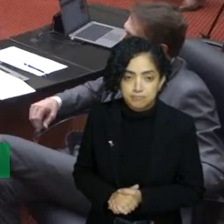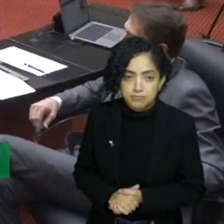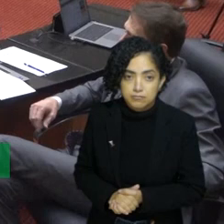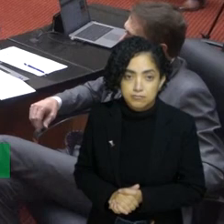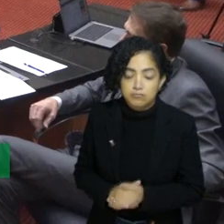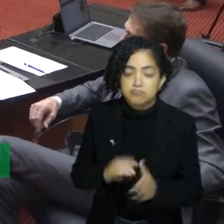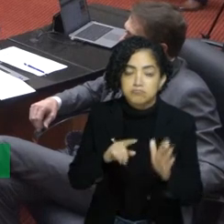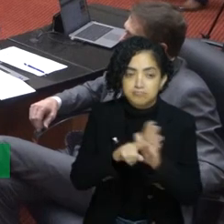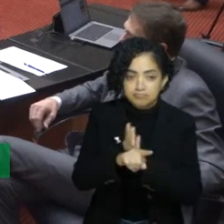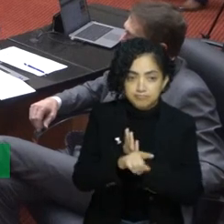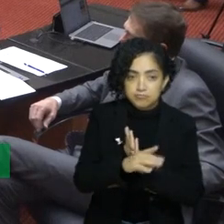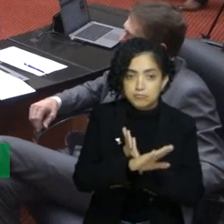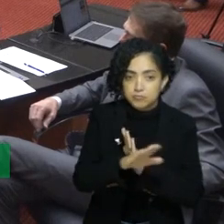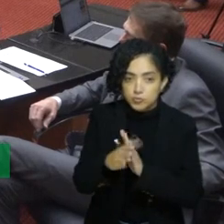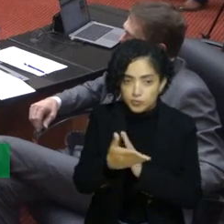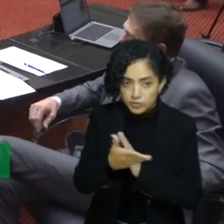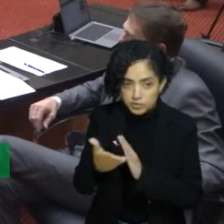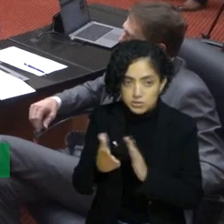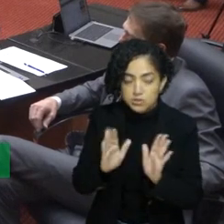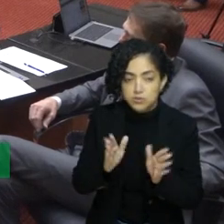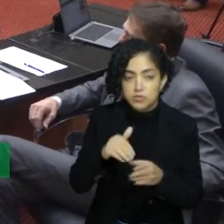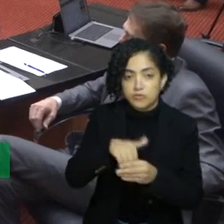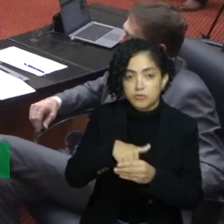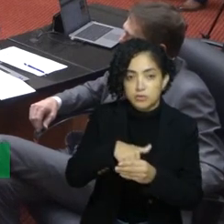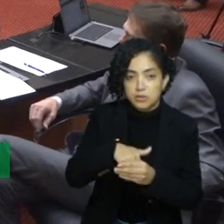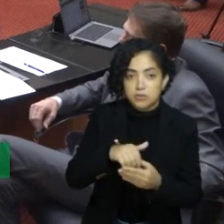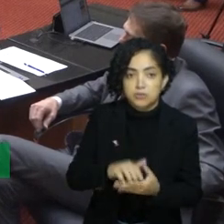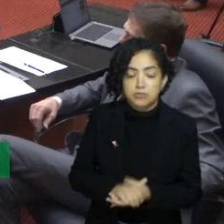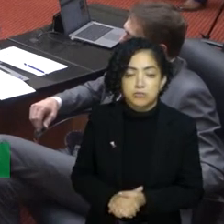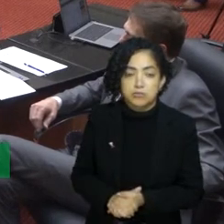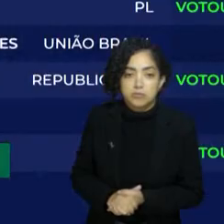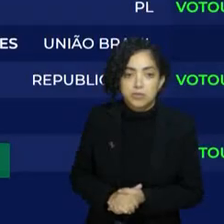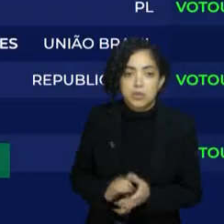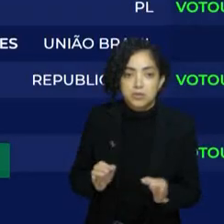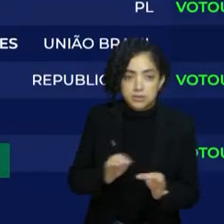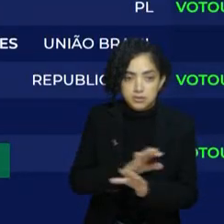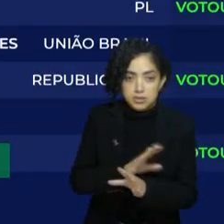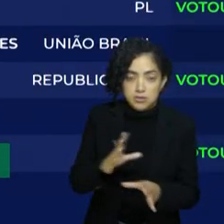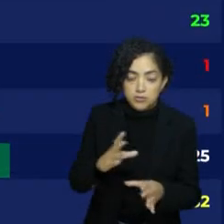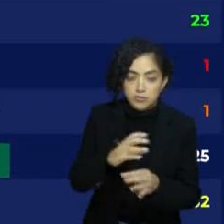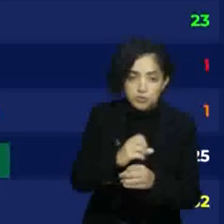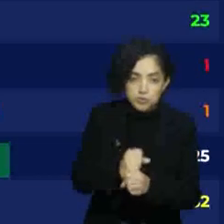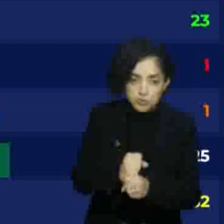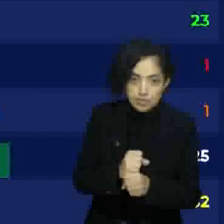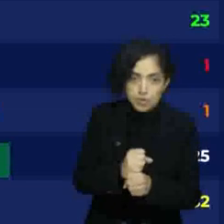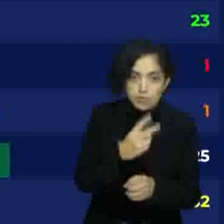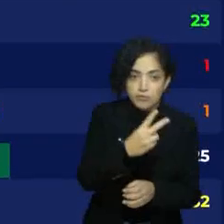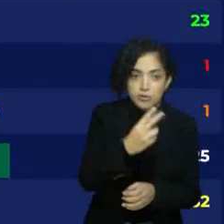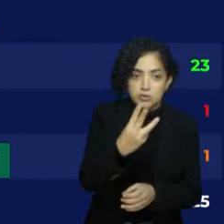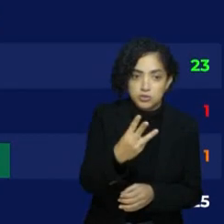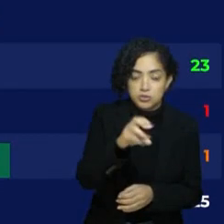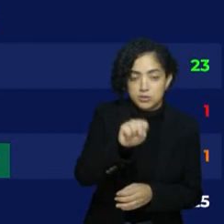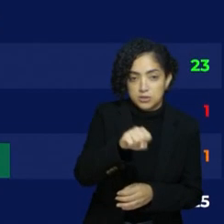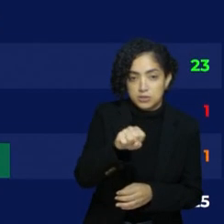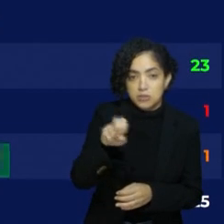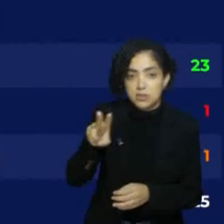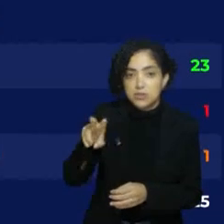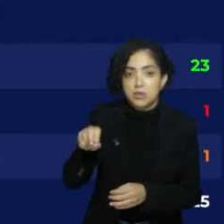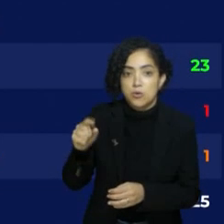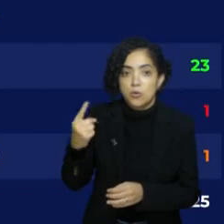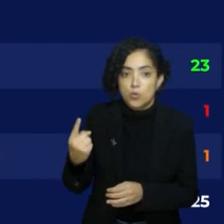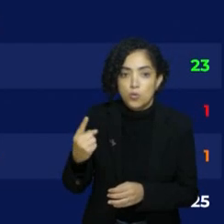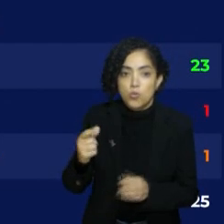Consulto, senhores deputados, se todos exerceram o seu direito de voto. Encerrada a votação, qual é o resultado? 23 votos sim, 1 voto não,